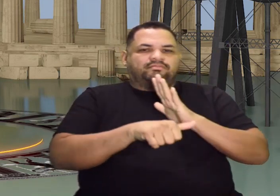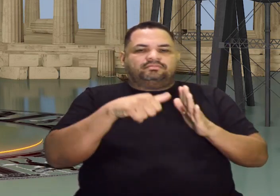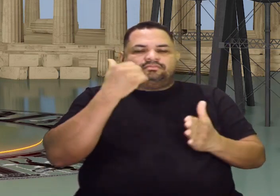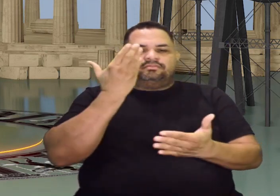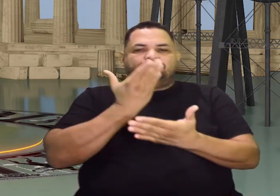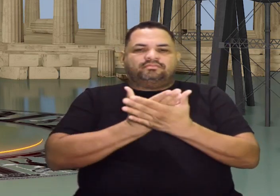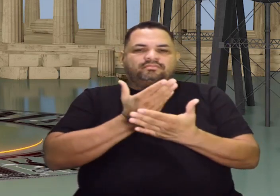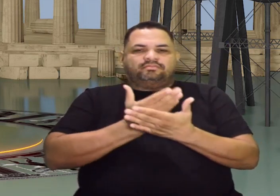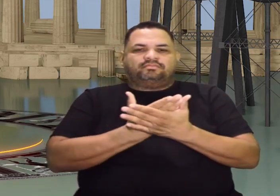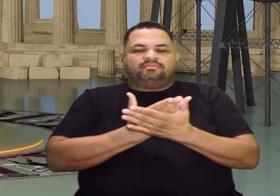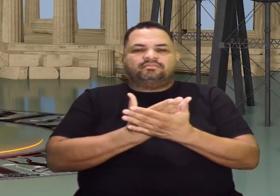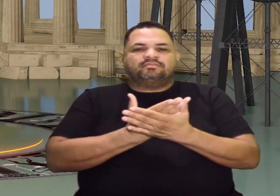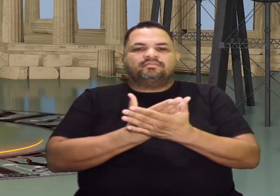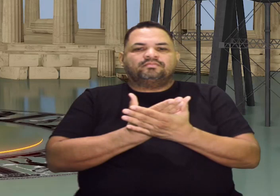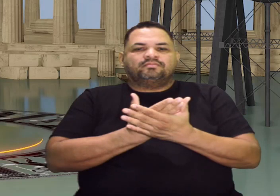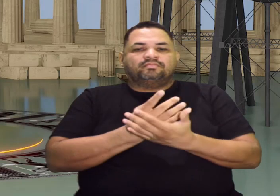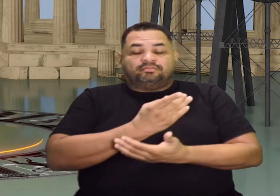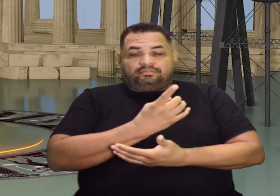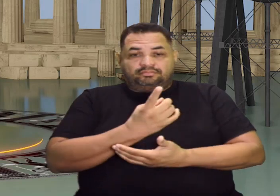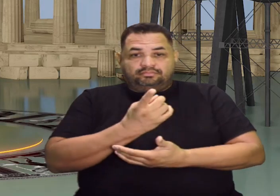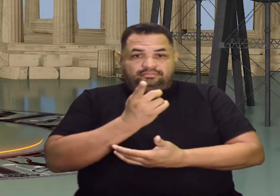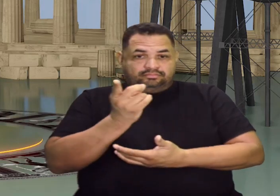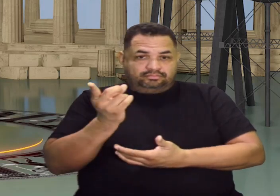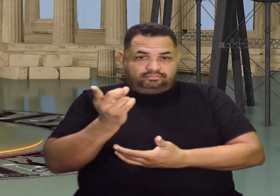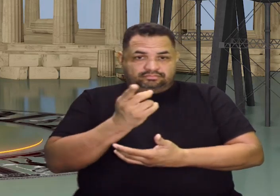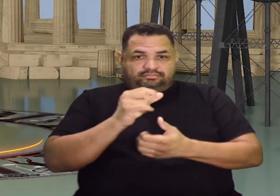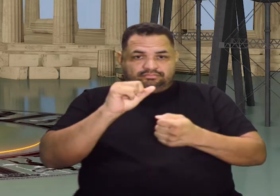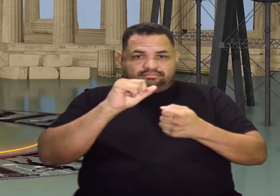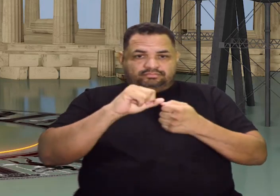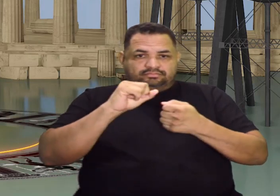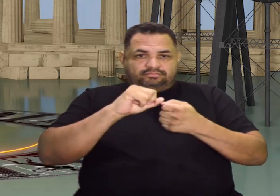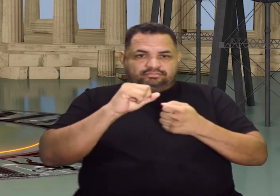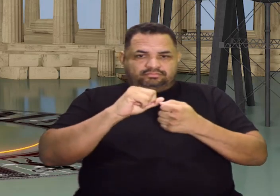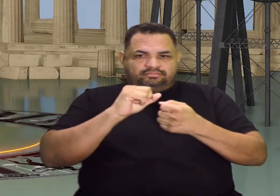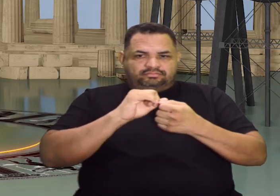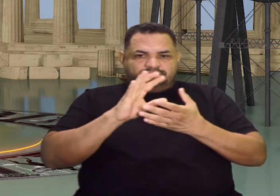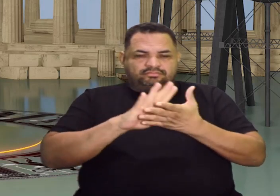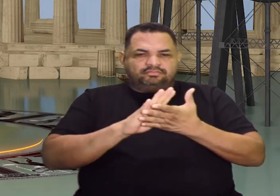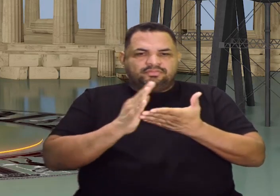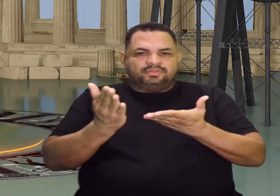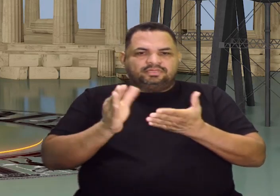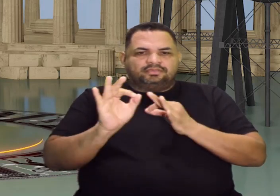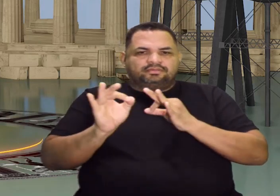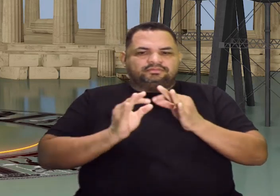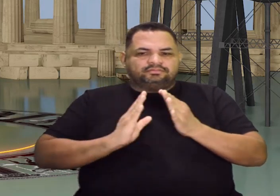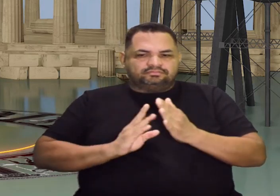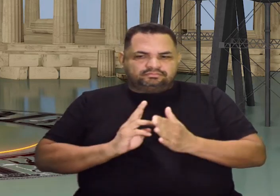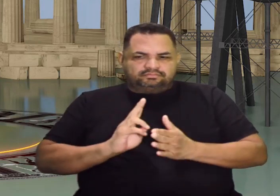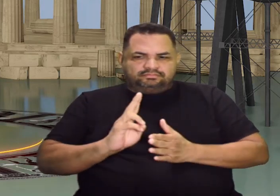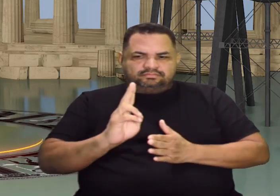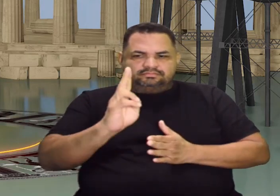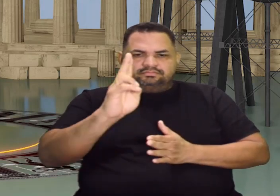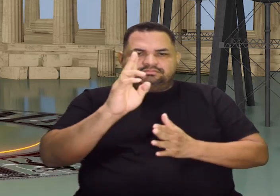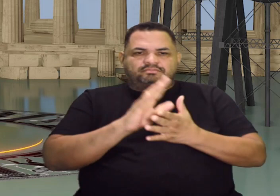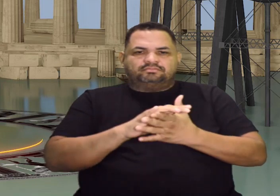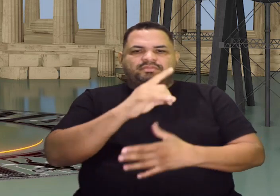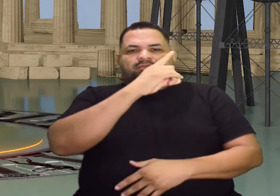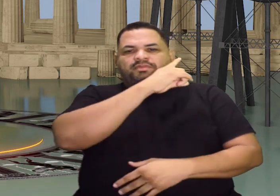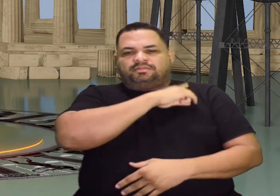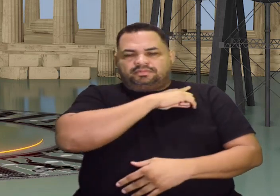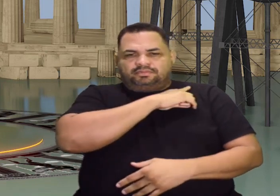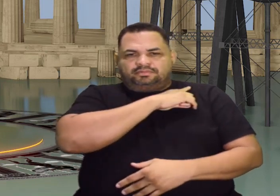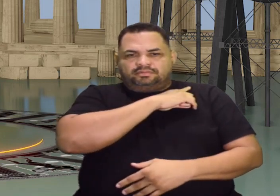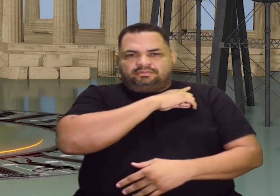não é verdade? Olha só, vocês fizeram uma intercalação no caminho, um percurso. Lá do primeiro